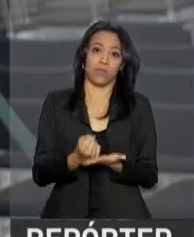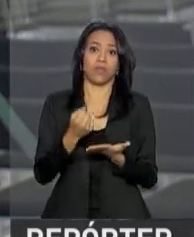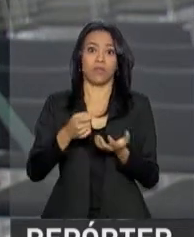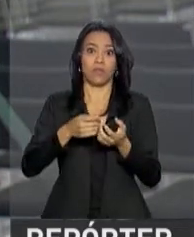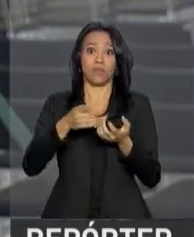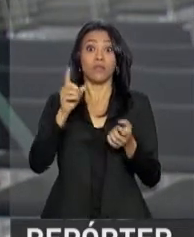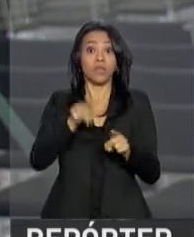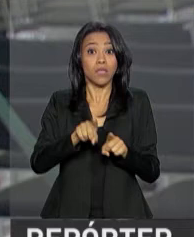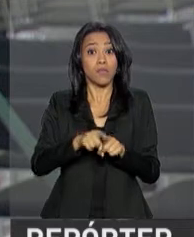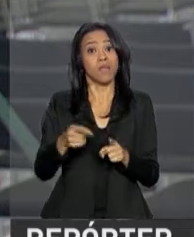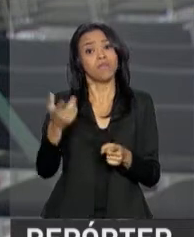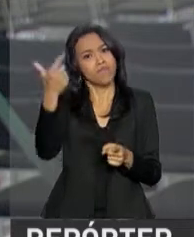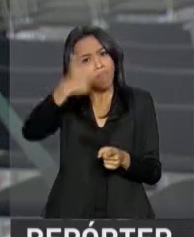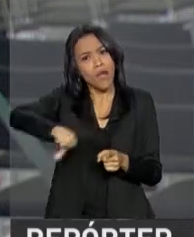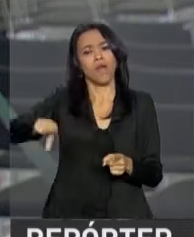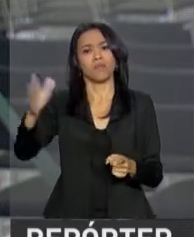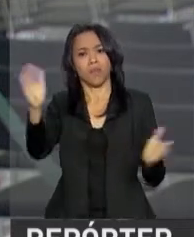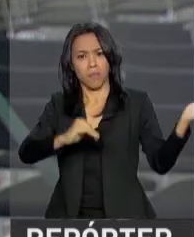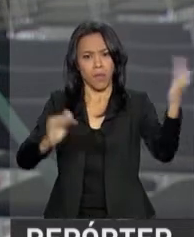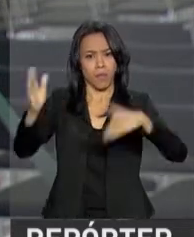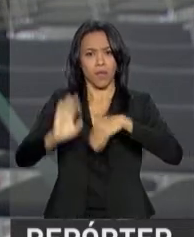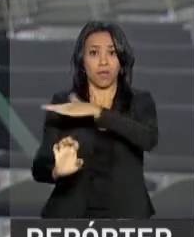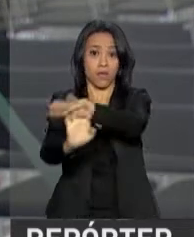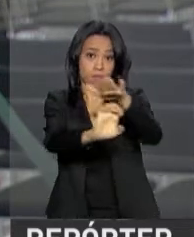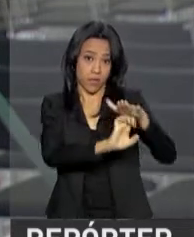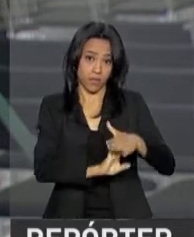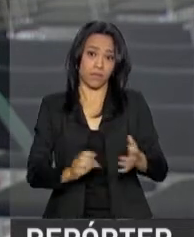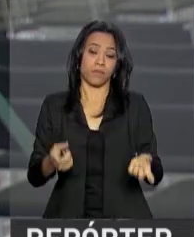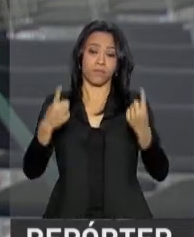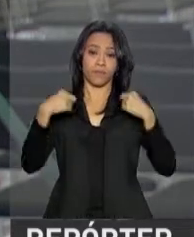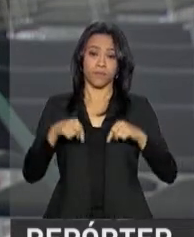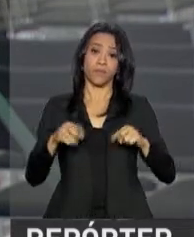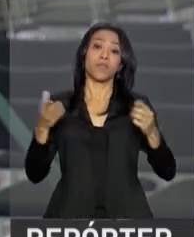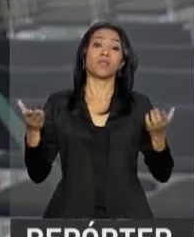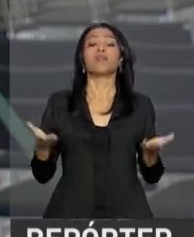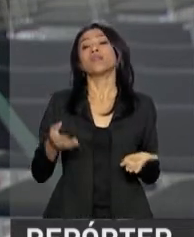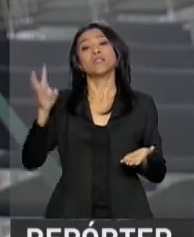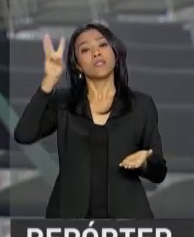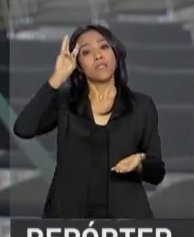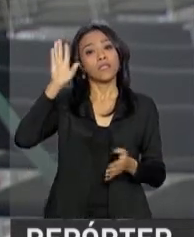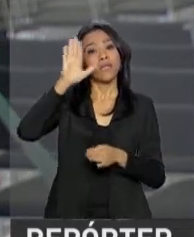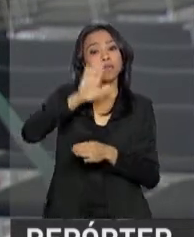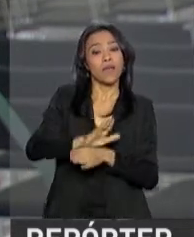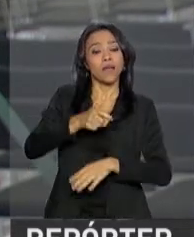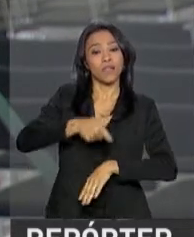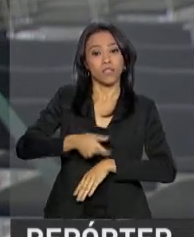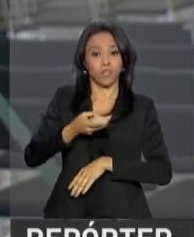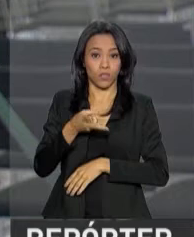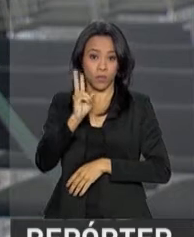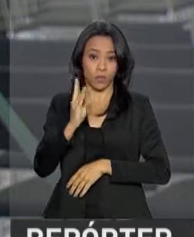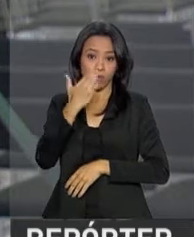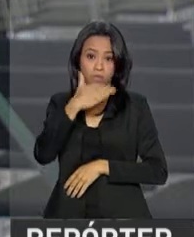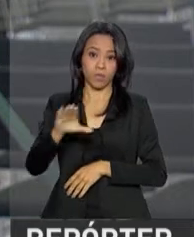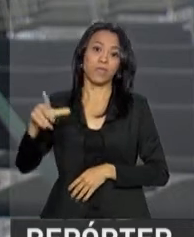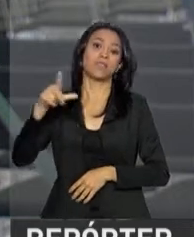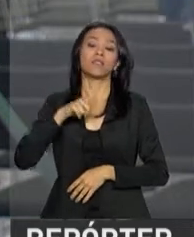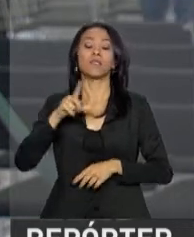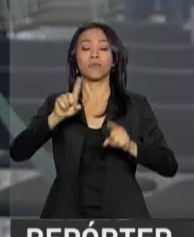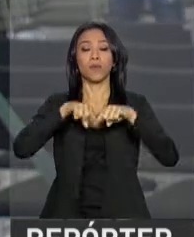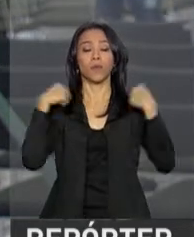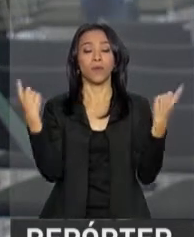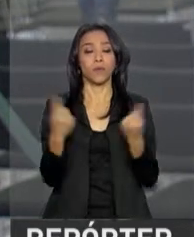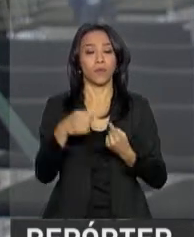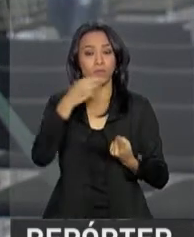podem continuar a agenda do presidente michel temer para esta terça feira na parte da tarde às duas e meia o presidente em reunião com os ministros